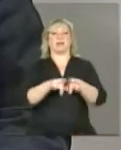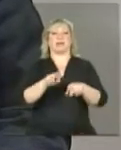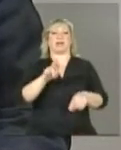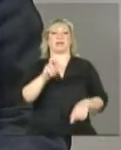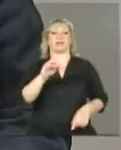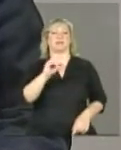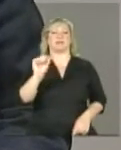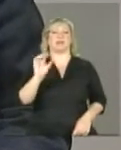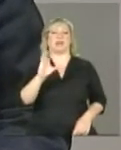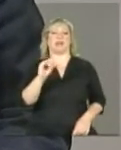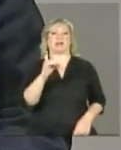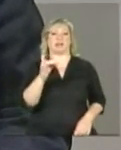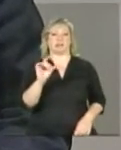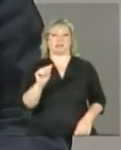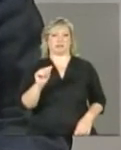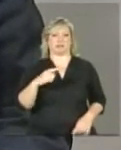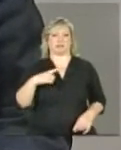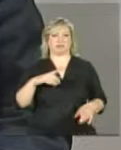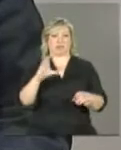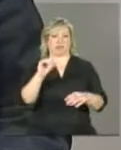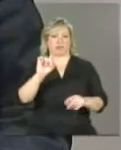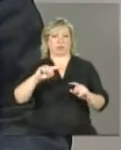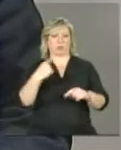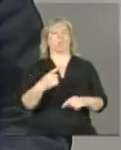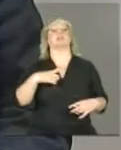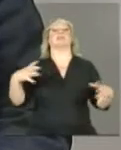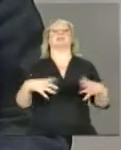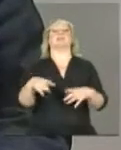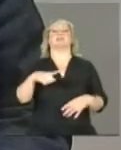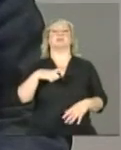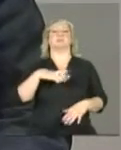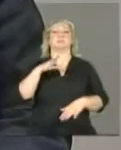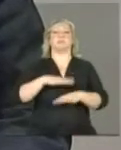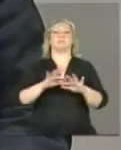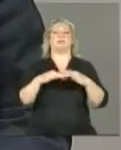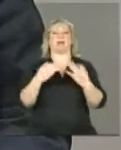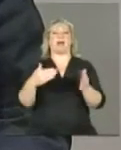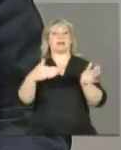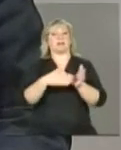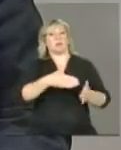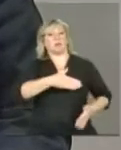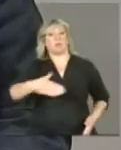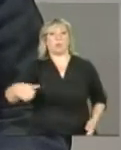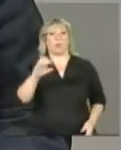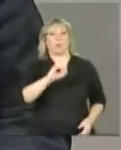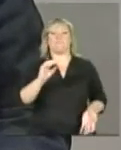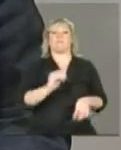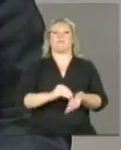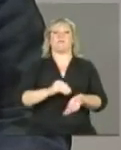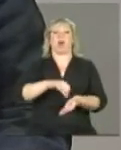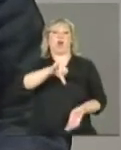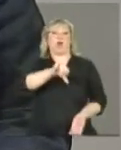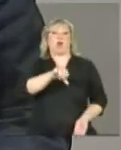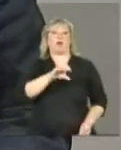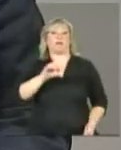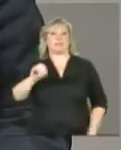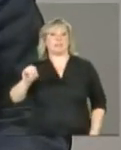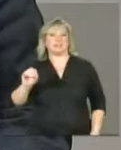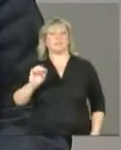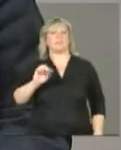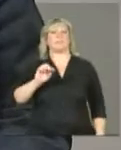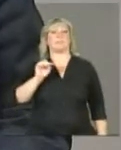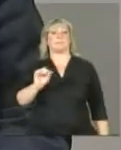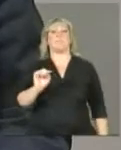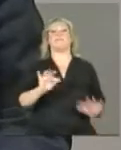de 30% dessas famílias restando portanto até outubro ainda 900 mil famílias para realizar a atualização